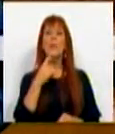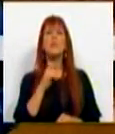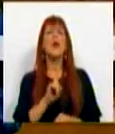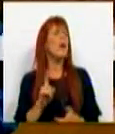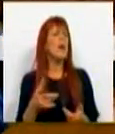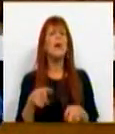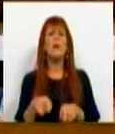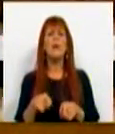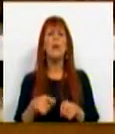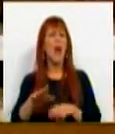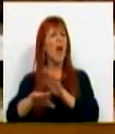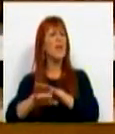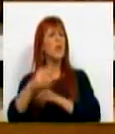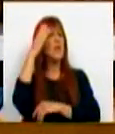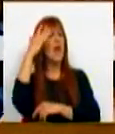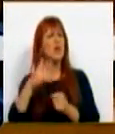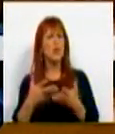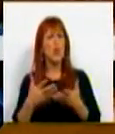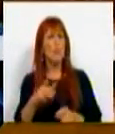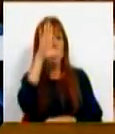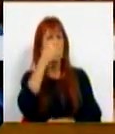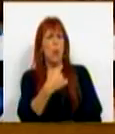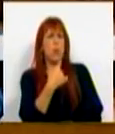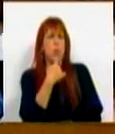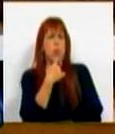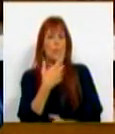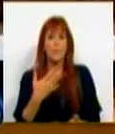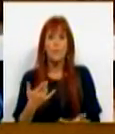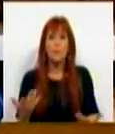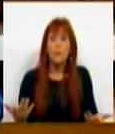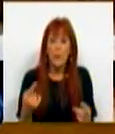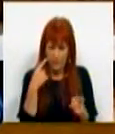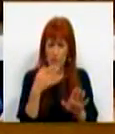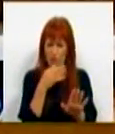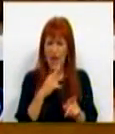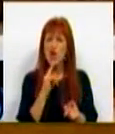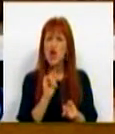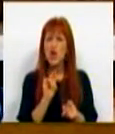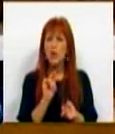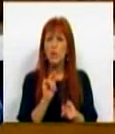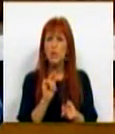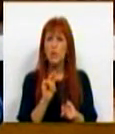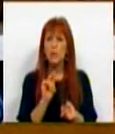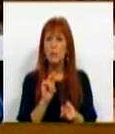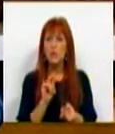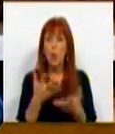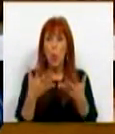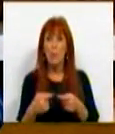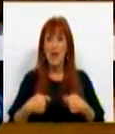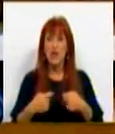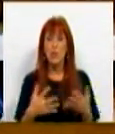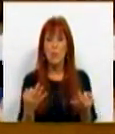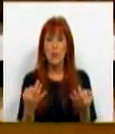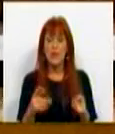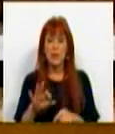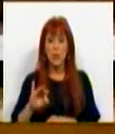Perguntar-se-á, será que a direita acha que o peso do Estado é excessivo? Então, vamos falar em números. O peso da despesa efetiva